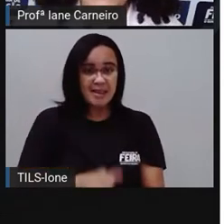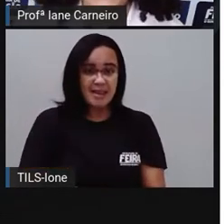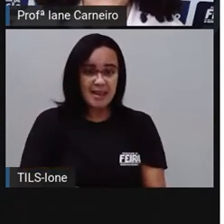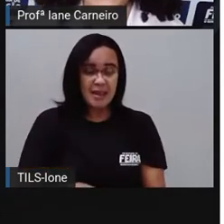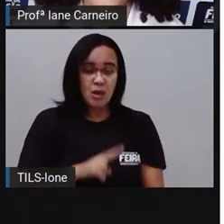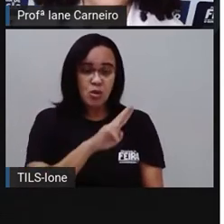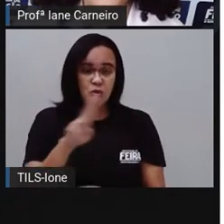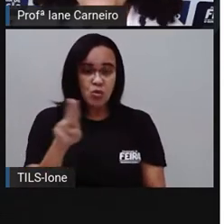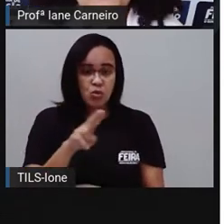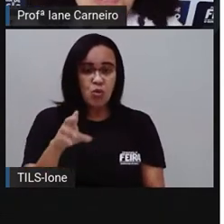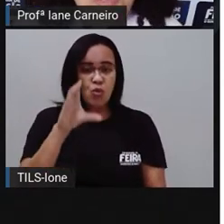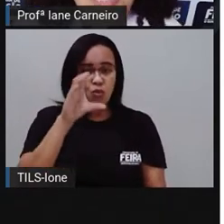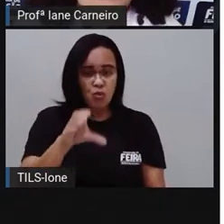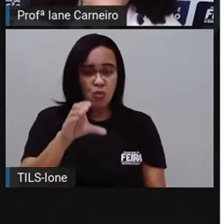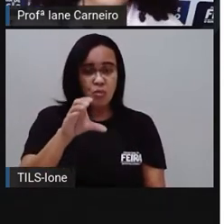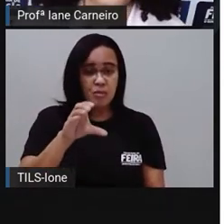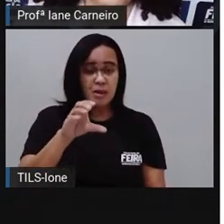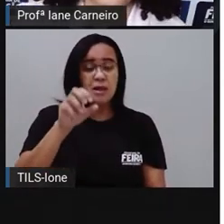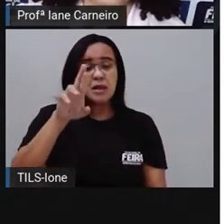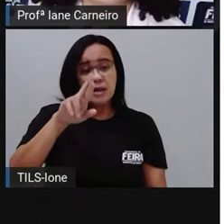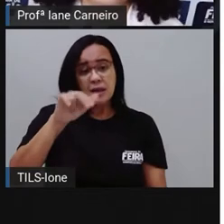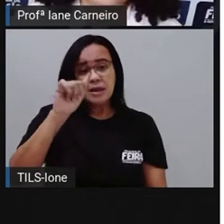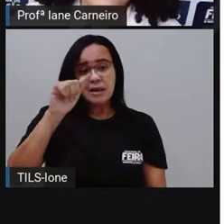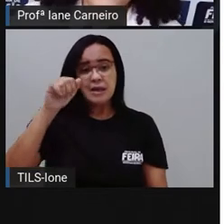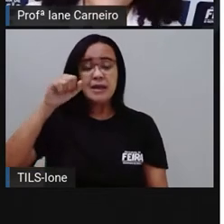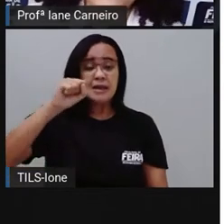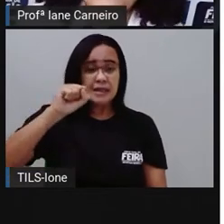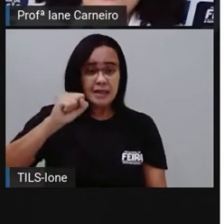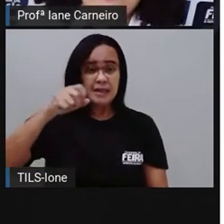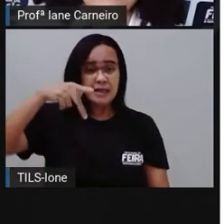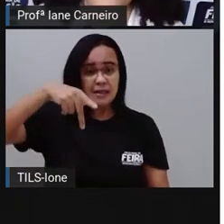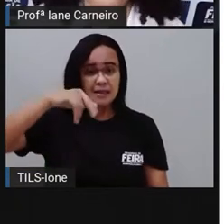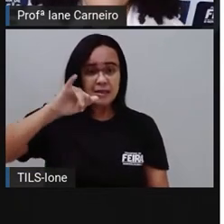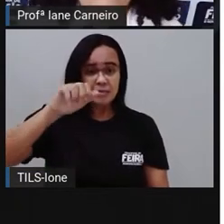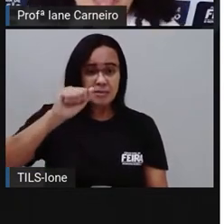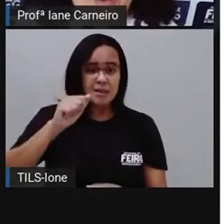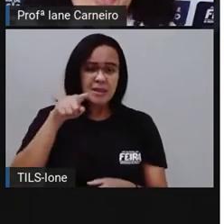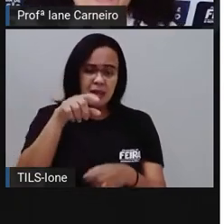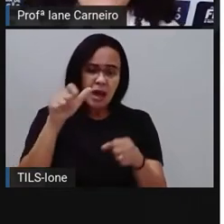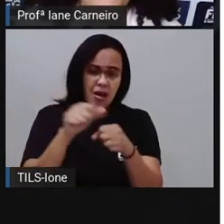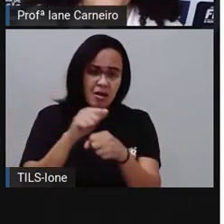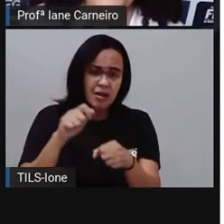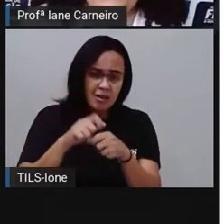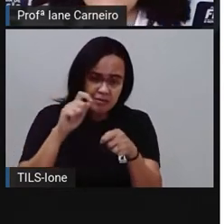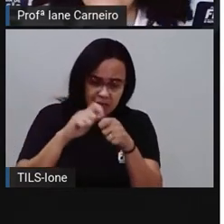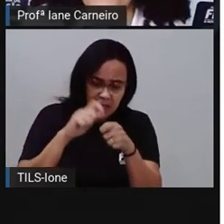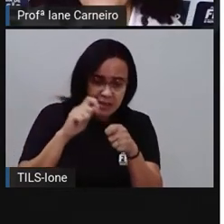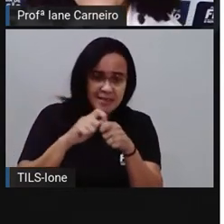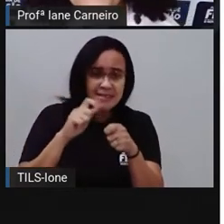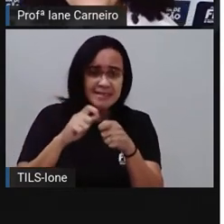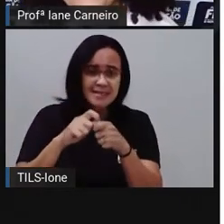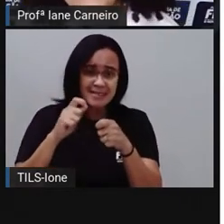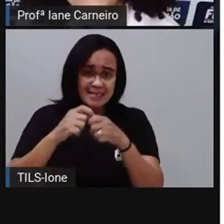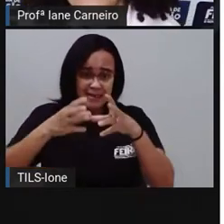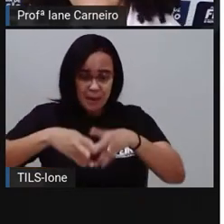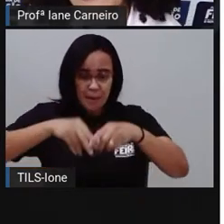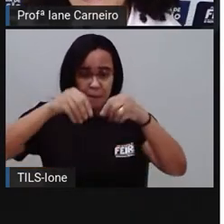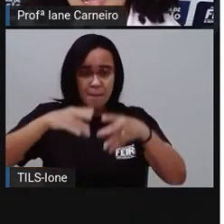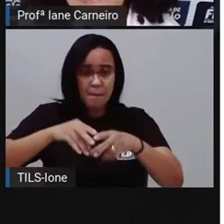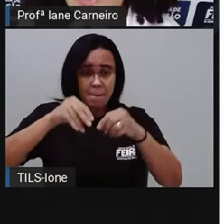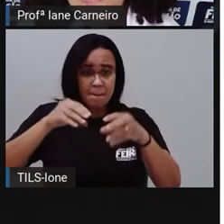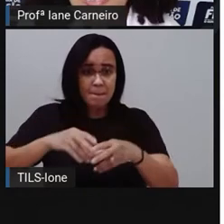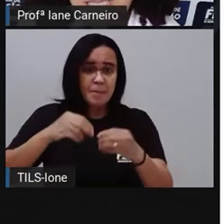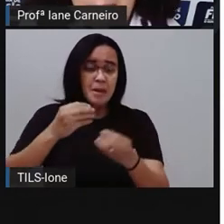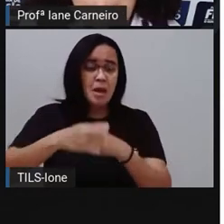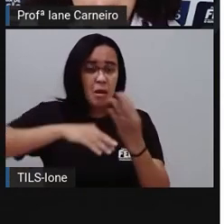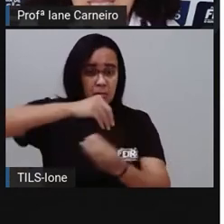Santos. Ela durante muitos anos, ela fazia anjos, né, de barro, bois, burrinhos, né, e que